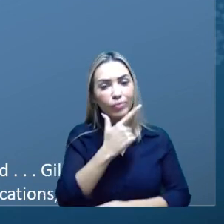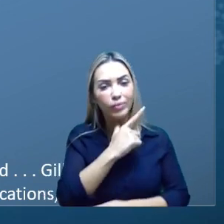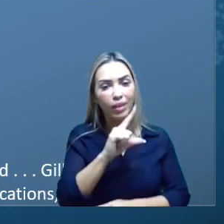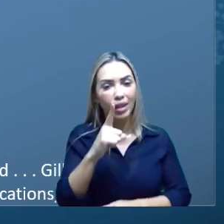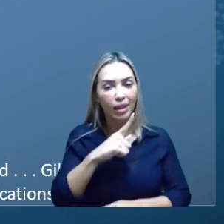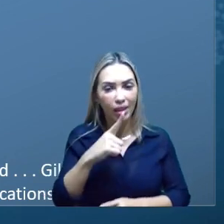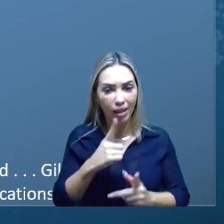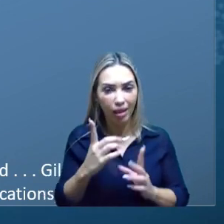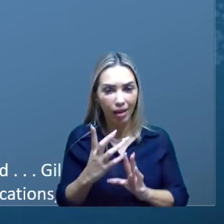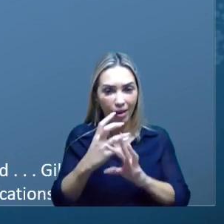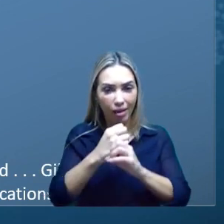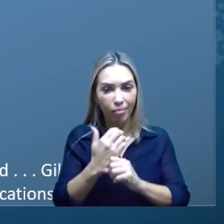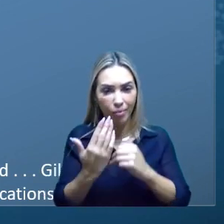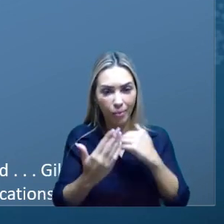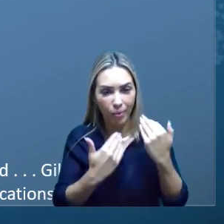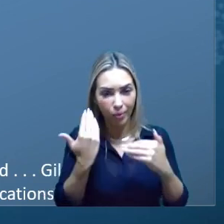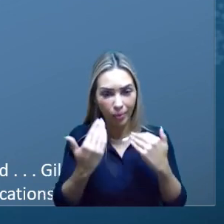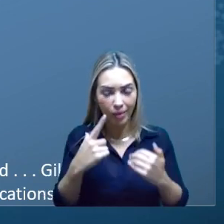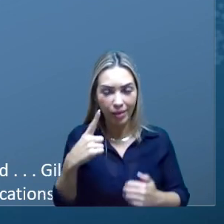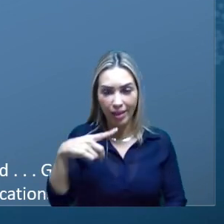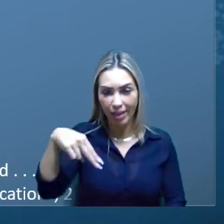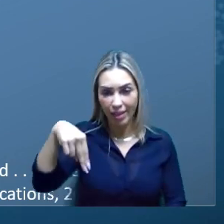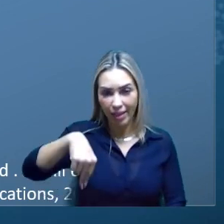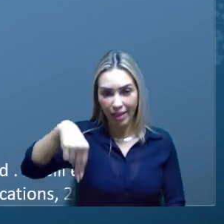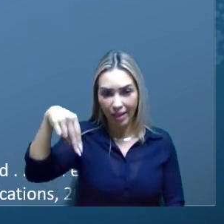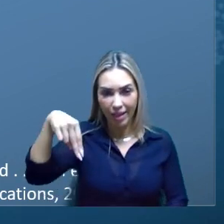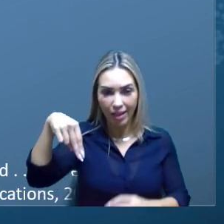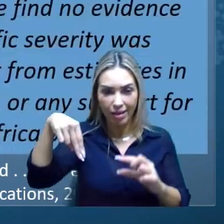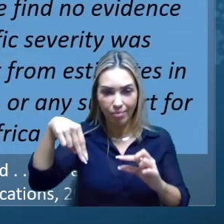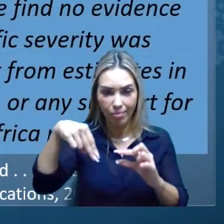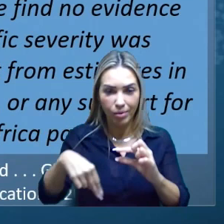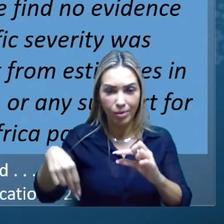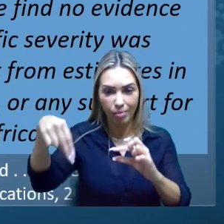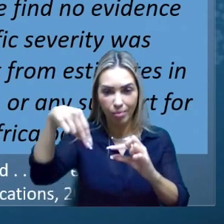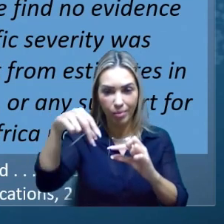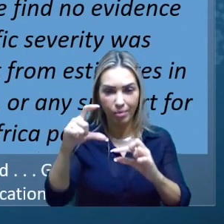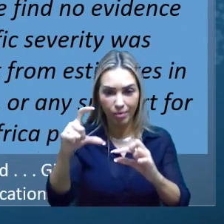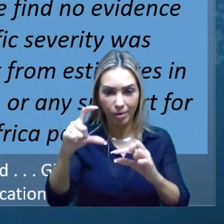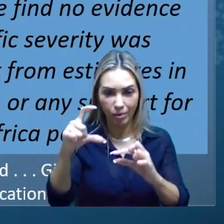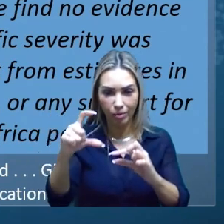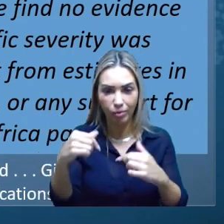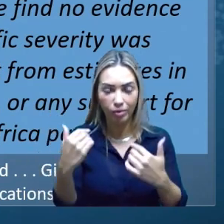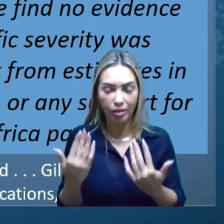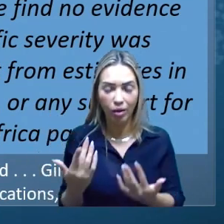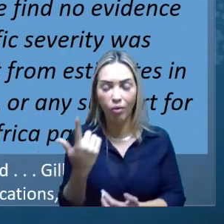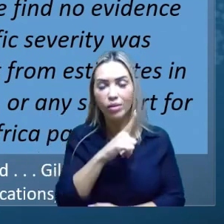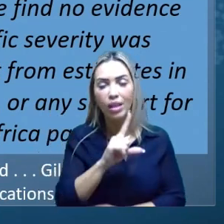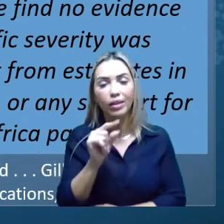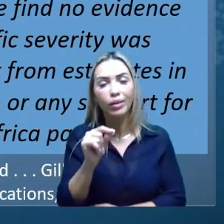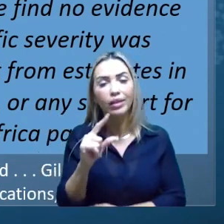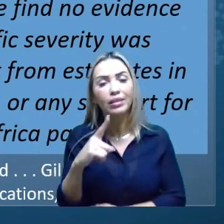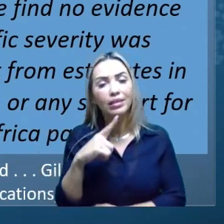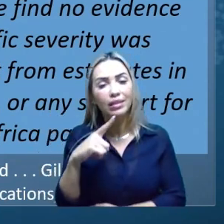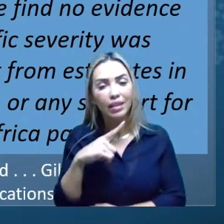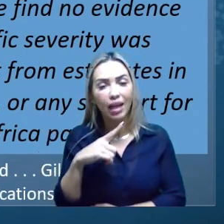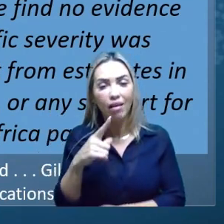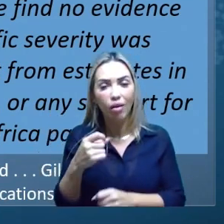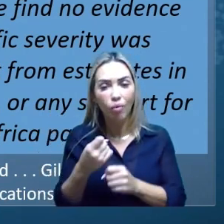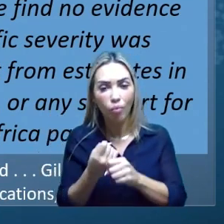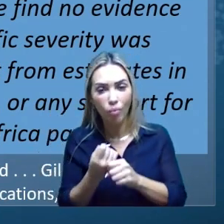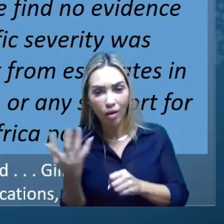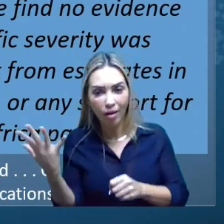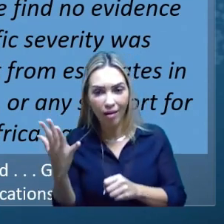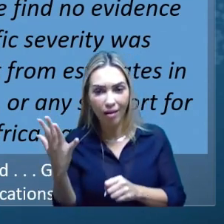taxa de mortalidade, você tem N pequeno sobre N maiúscula. Então, você tem uma taxa de fatalidade. A